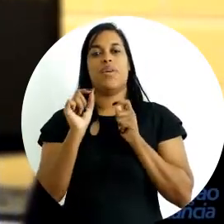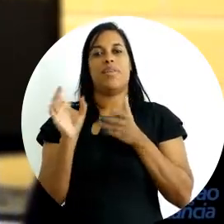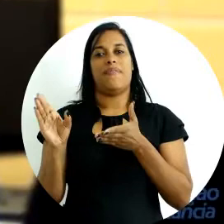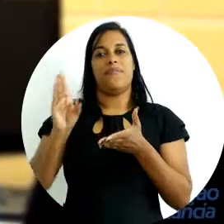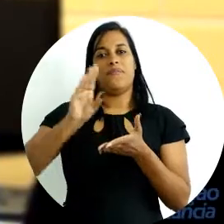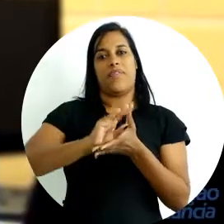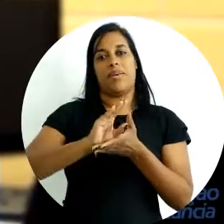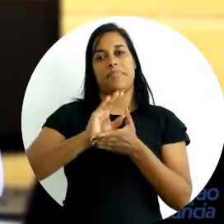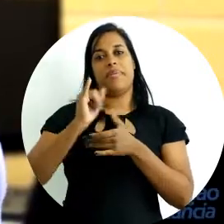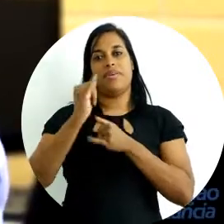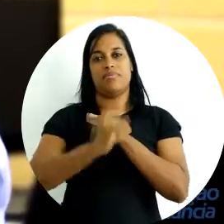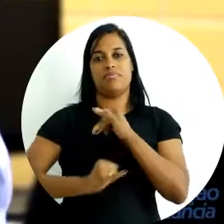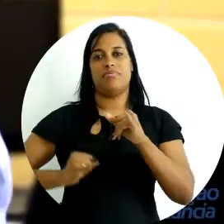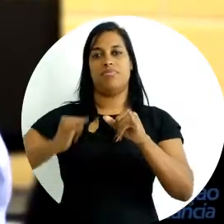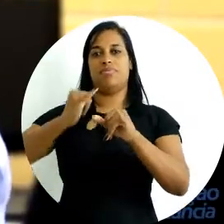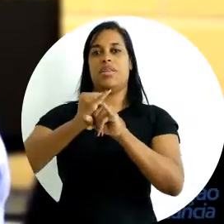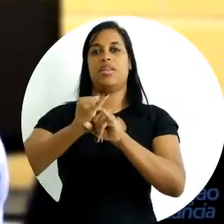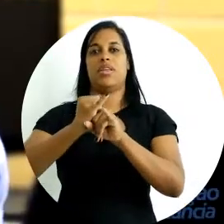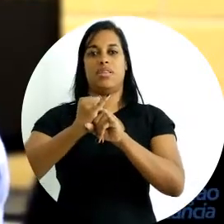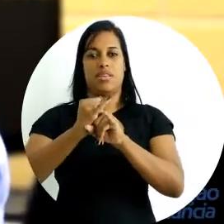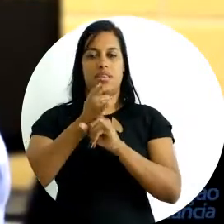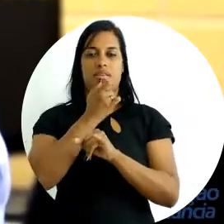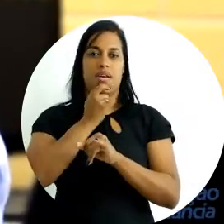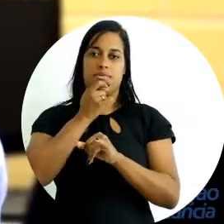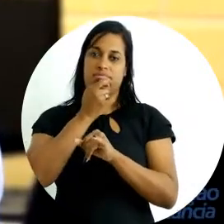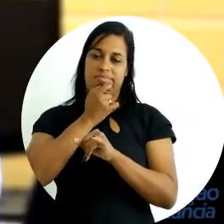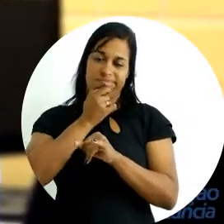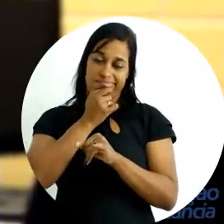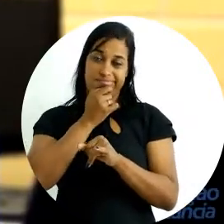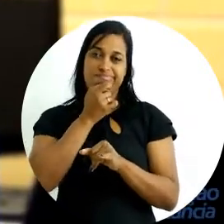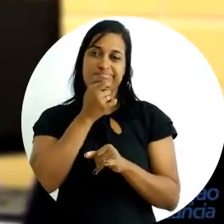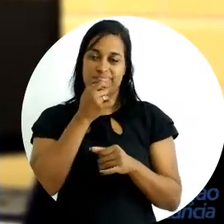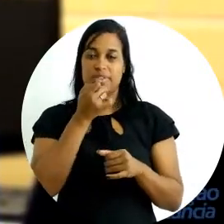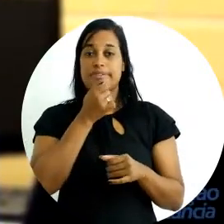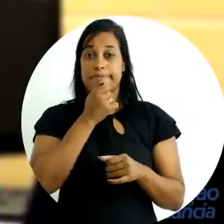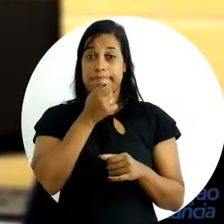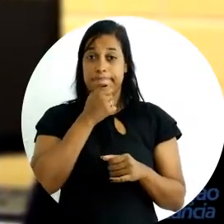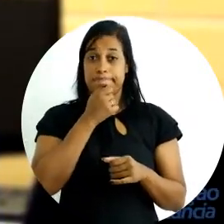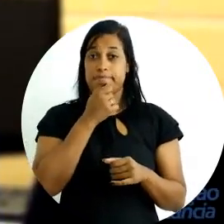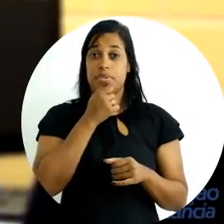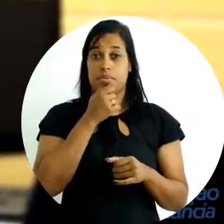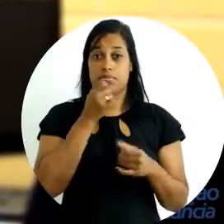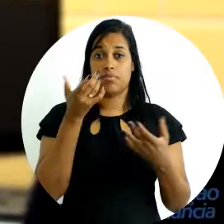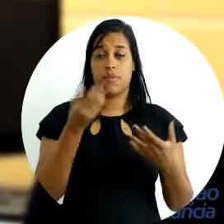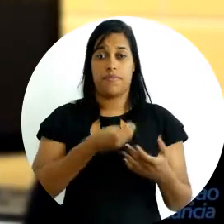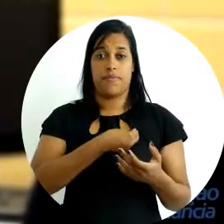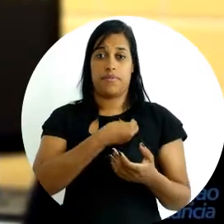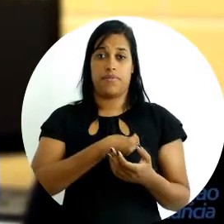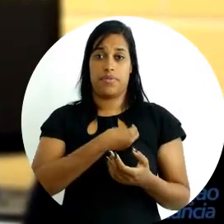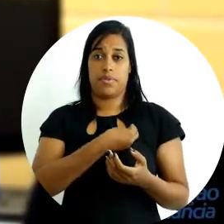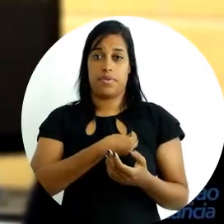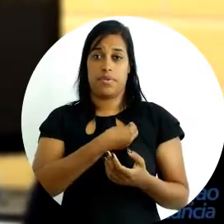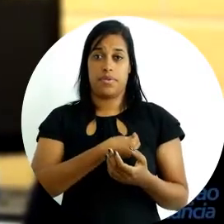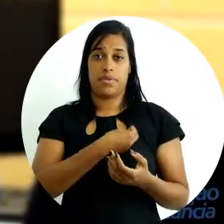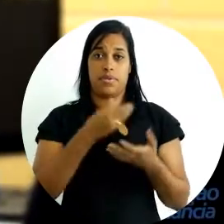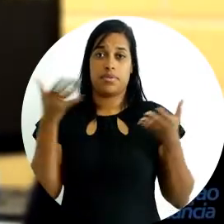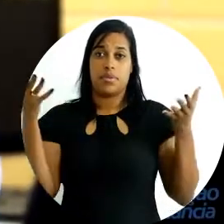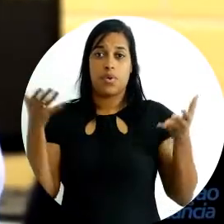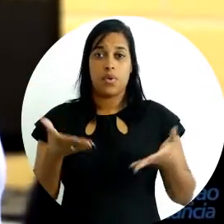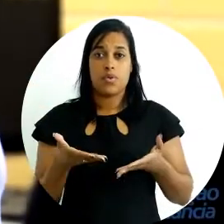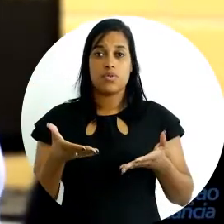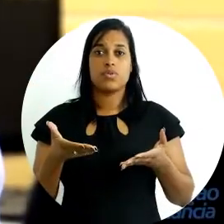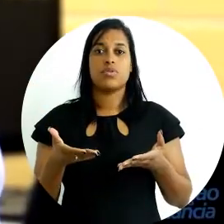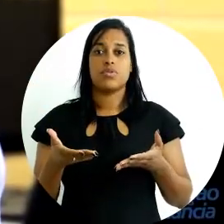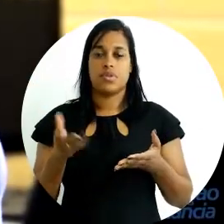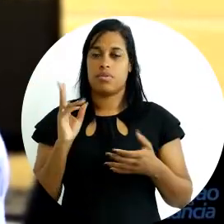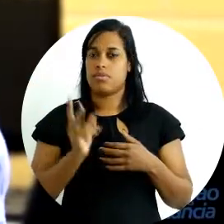grandes problemas com a arrecadação tributária, algo que não é muito diferente da nossa vivência atual,